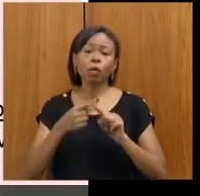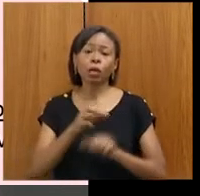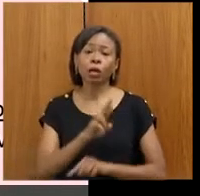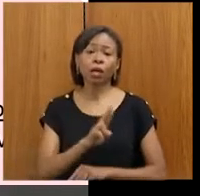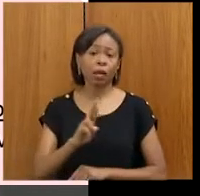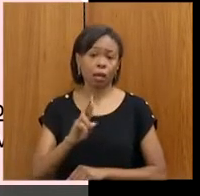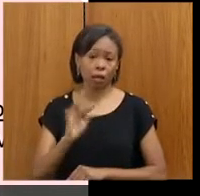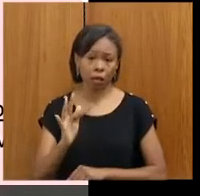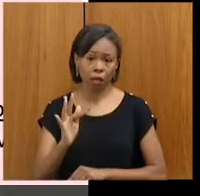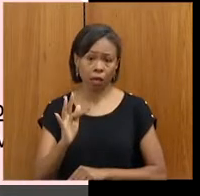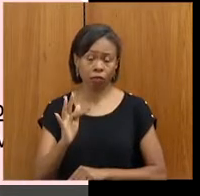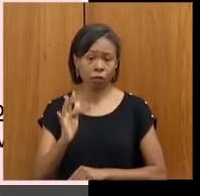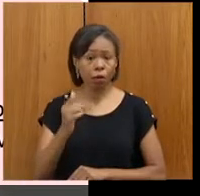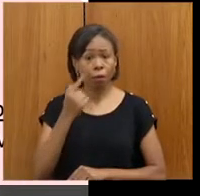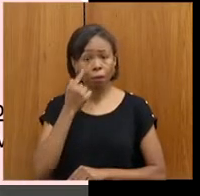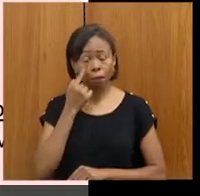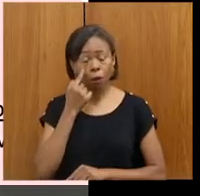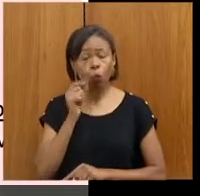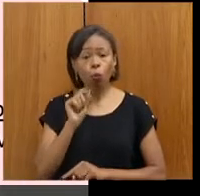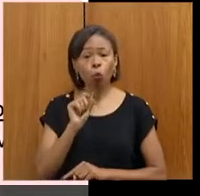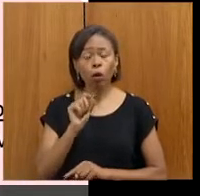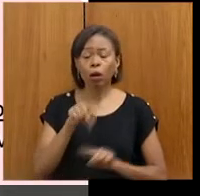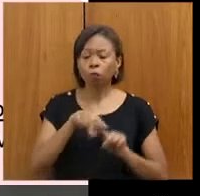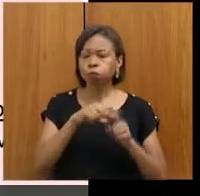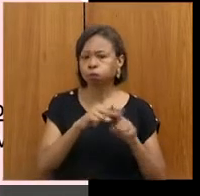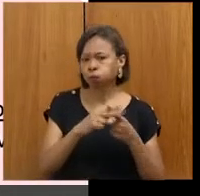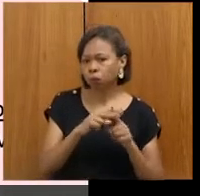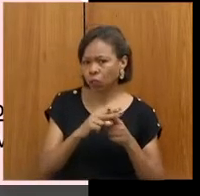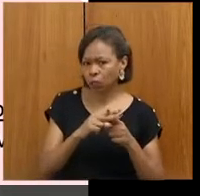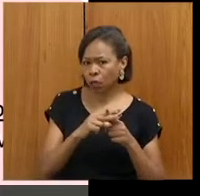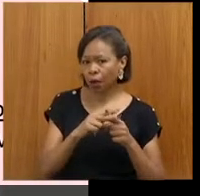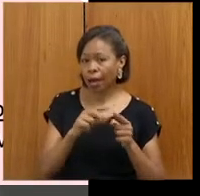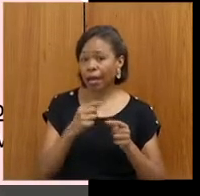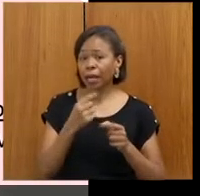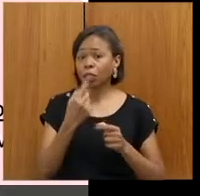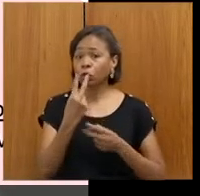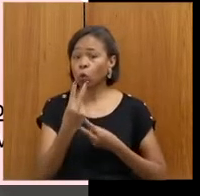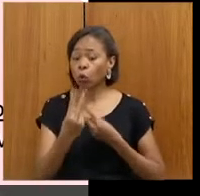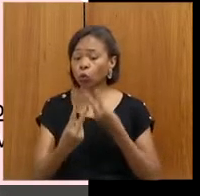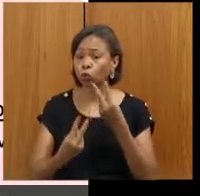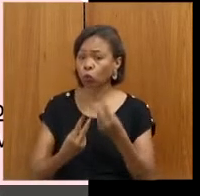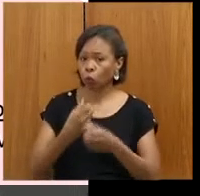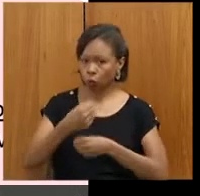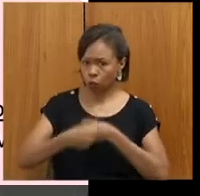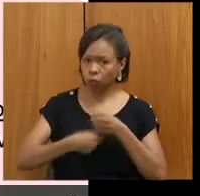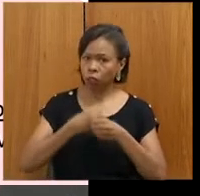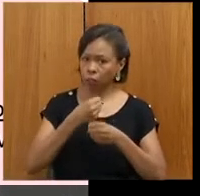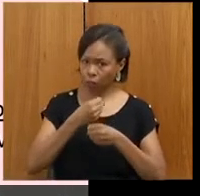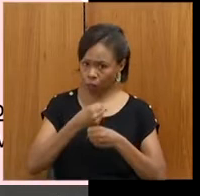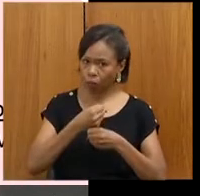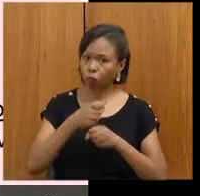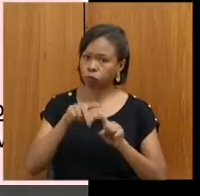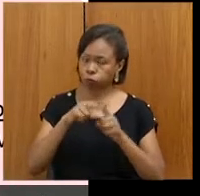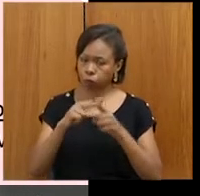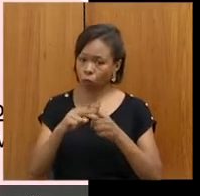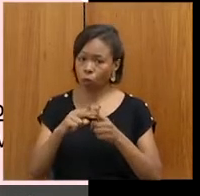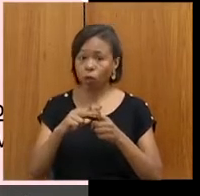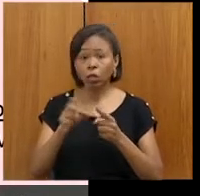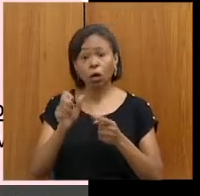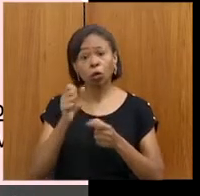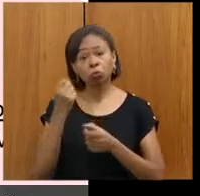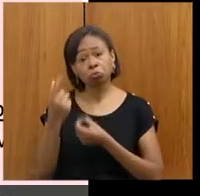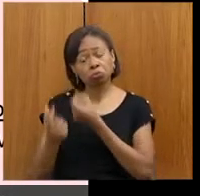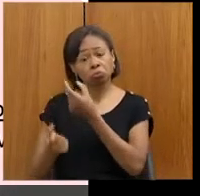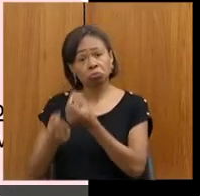prevê uma revisão a cada dois anos do que foi programado e em caso extraordinário a